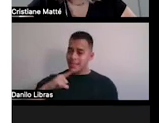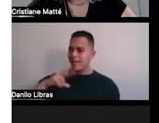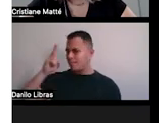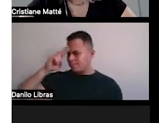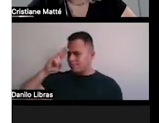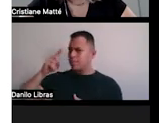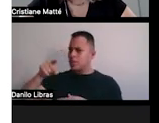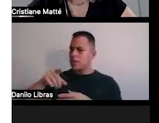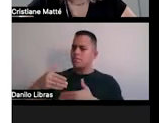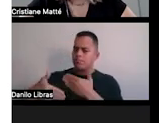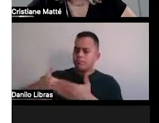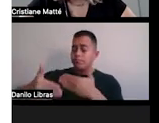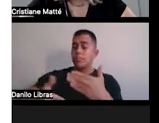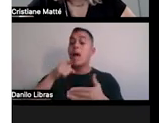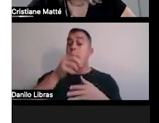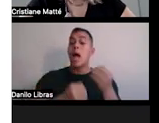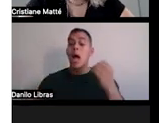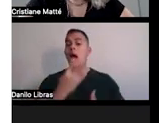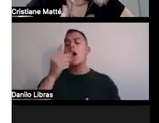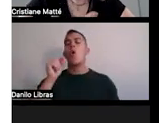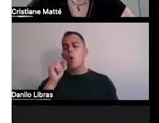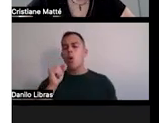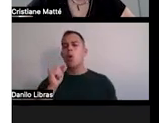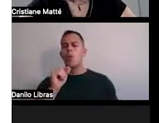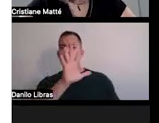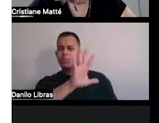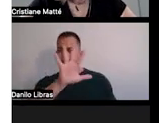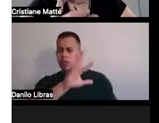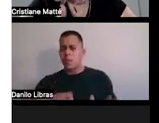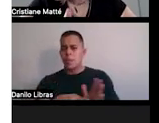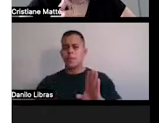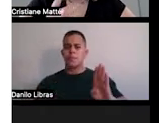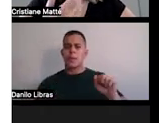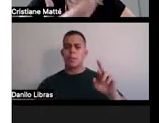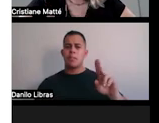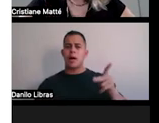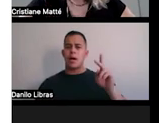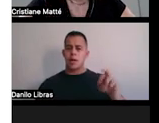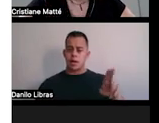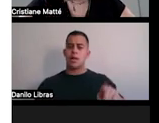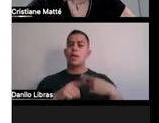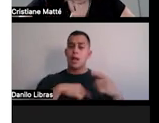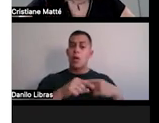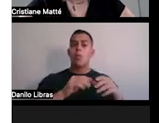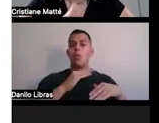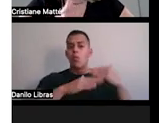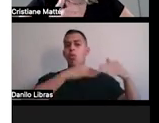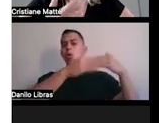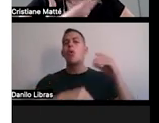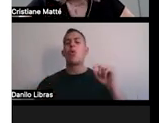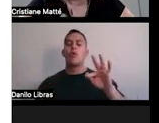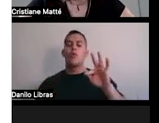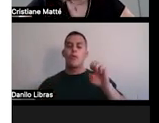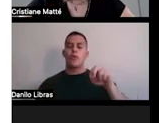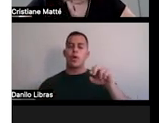década de 80, nós chamamos de hipótese de Barker, depois ela foi evoluindo para a hipótese do fenótipo econômico, hipótese da